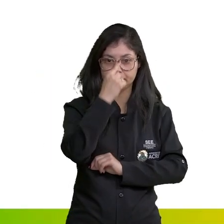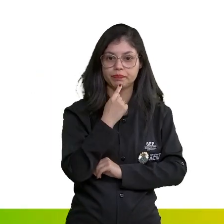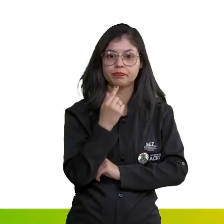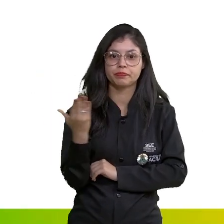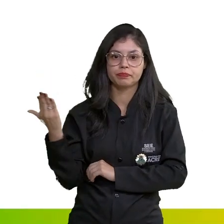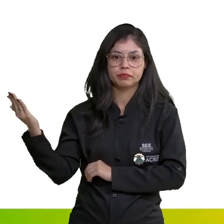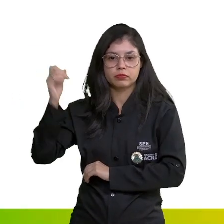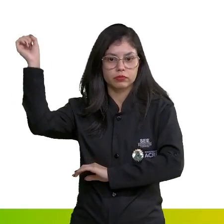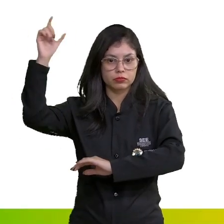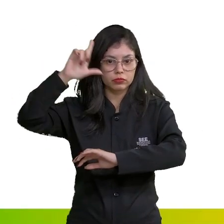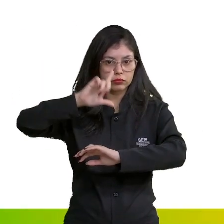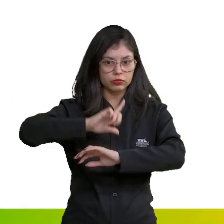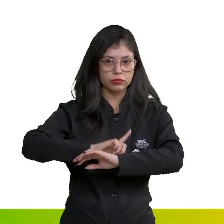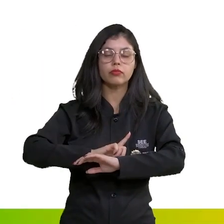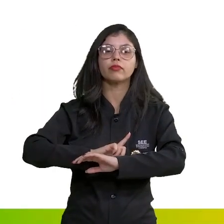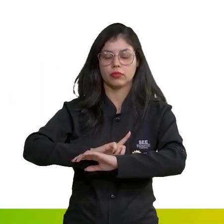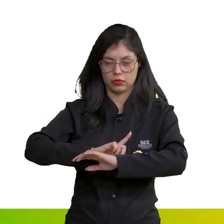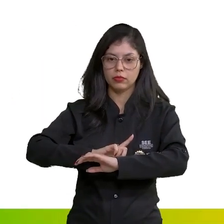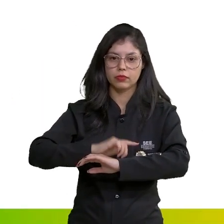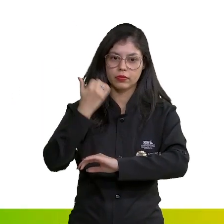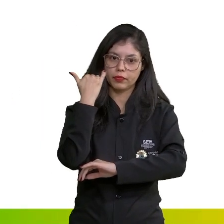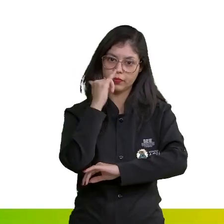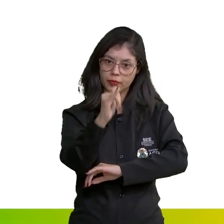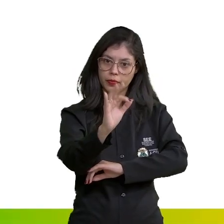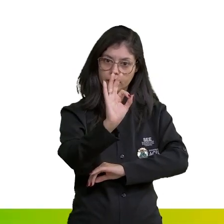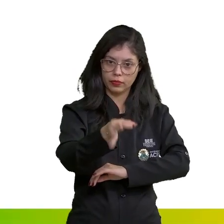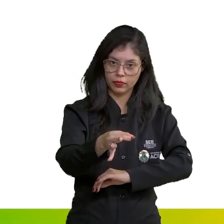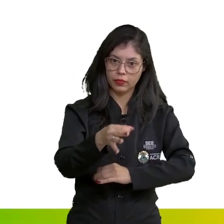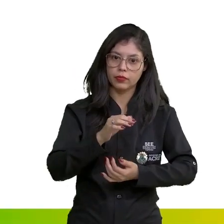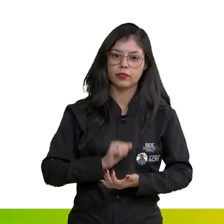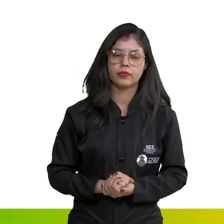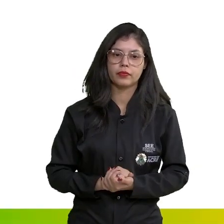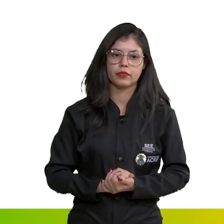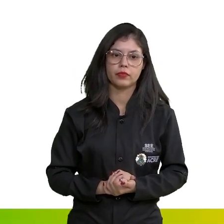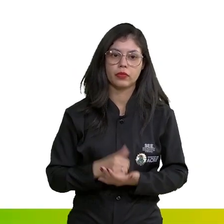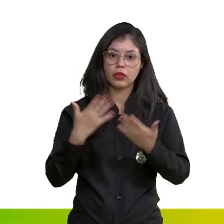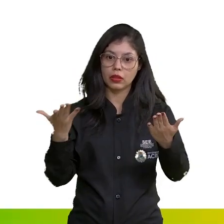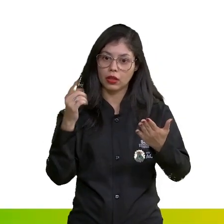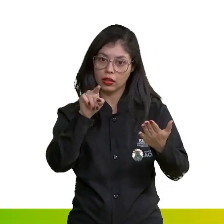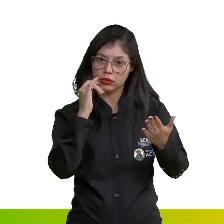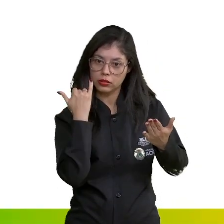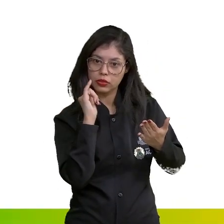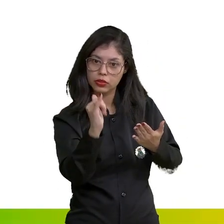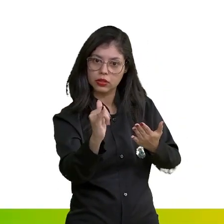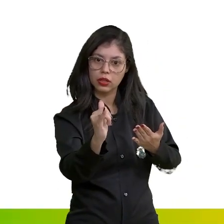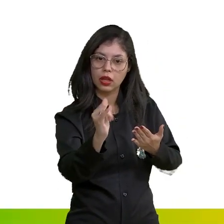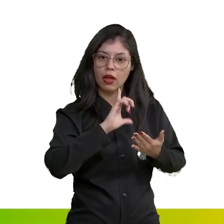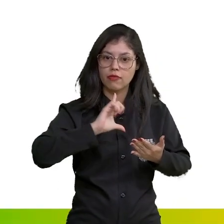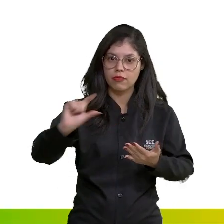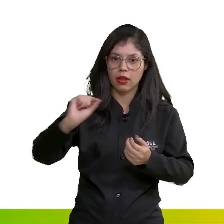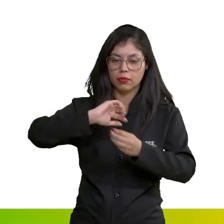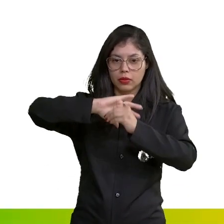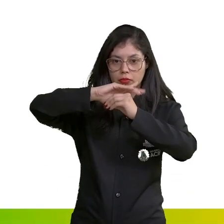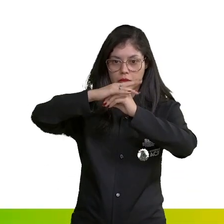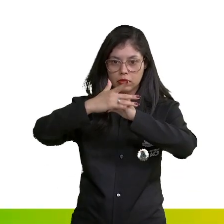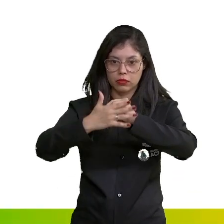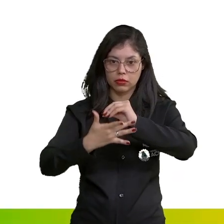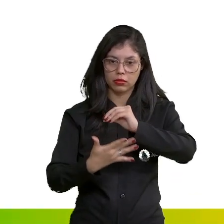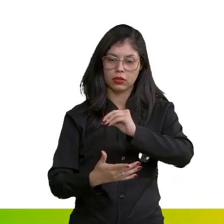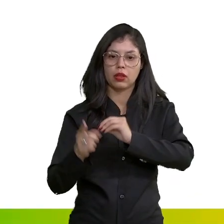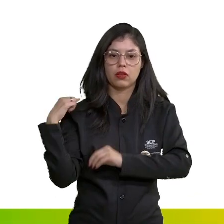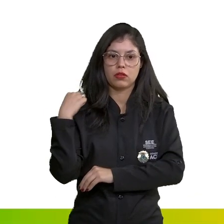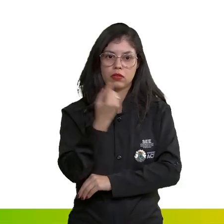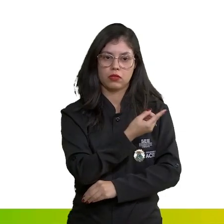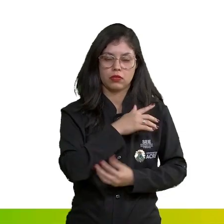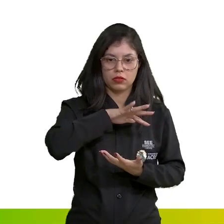Temos o Sol, que emite energia, certo? Essa energia vai para a nossa atmosfera, nossa Terra,